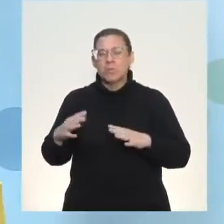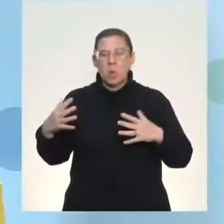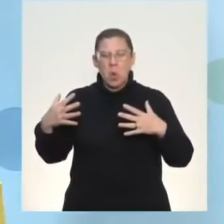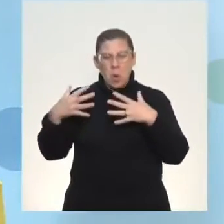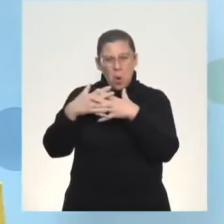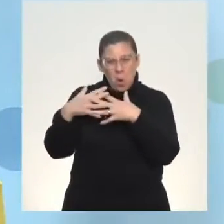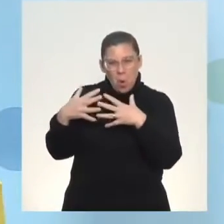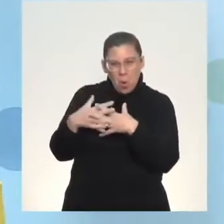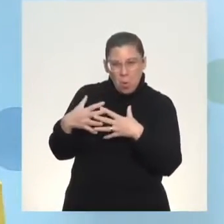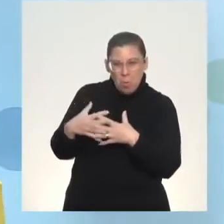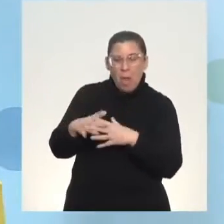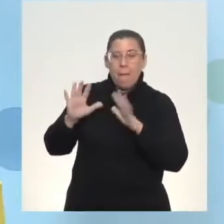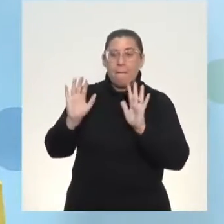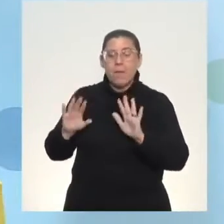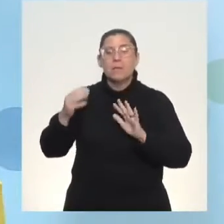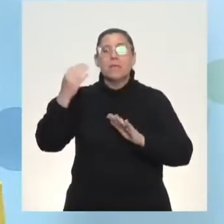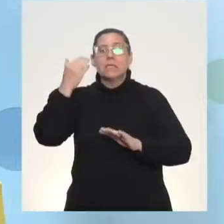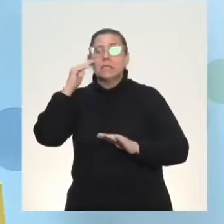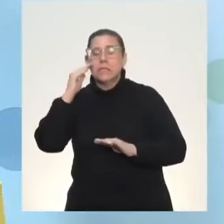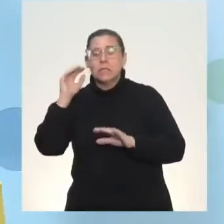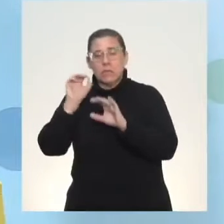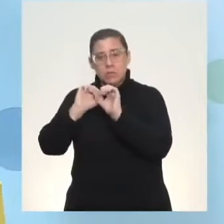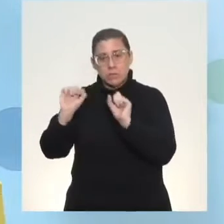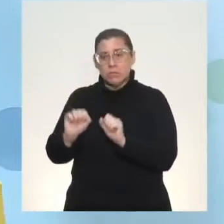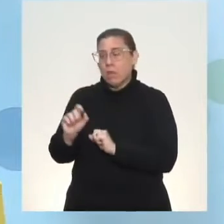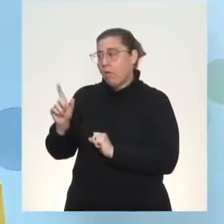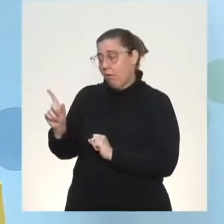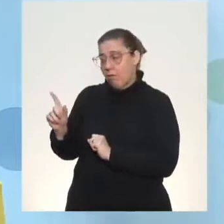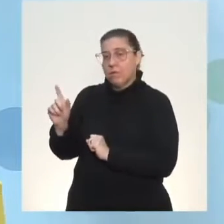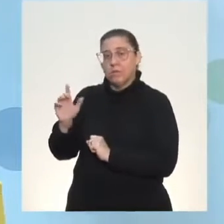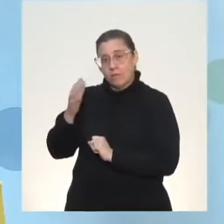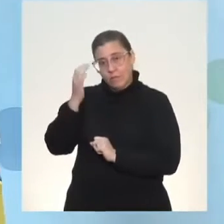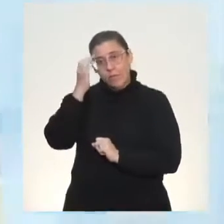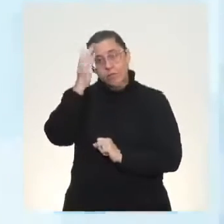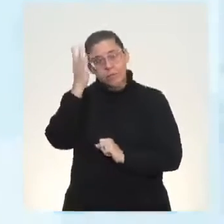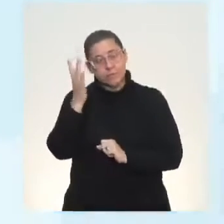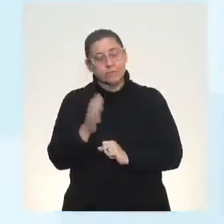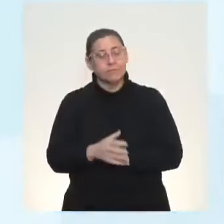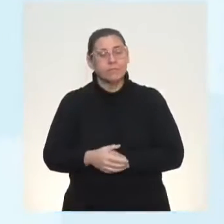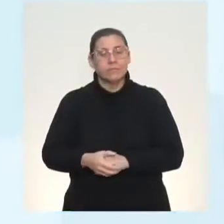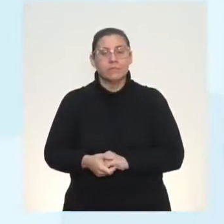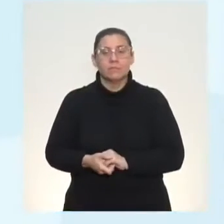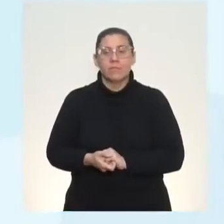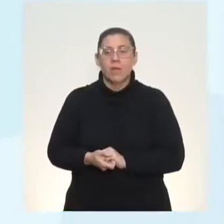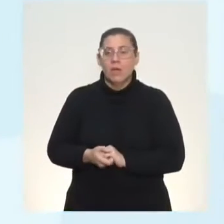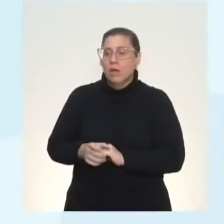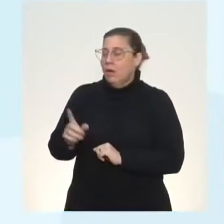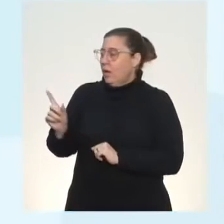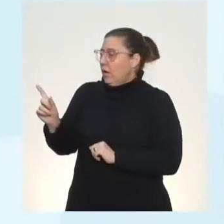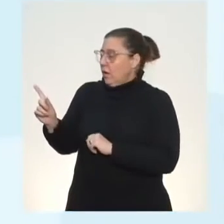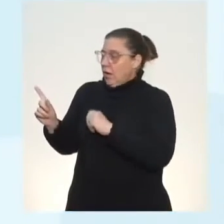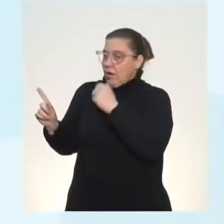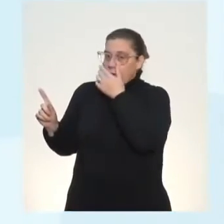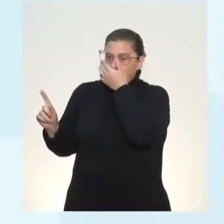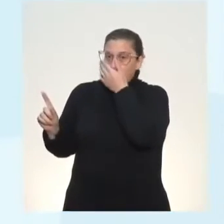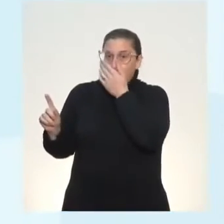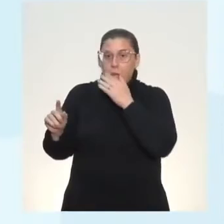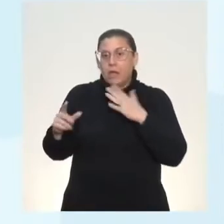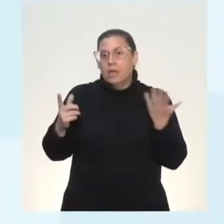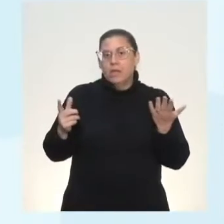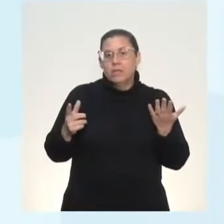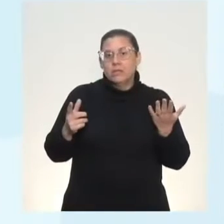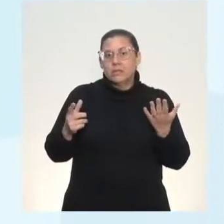para entender o sistema, eu acho que esse sistema tá bom. Então ali, ó, tá rolando o quê? Um sorteio da